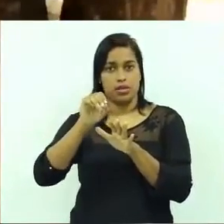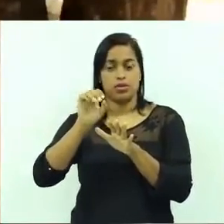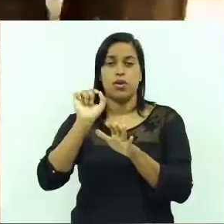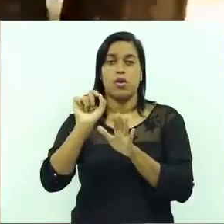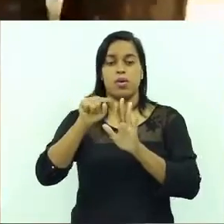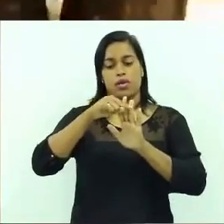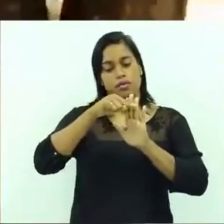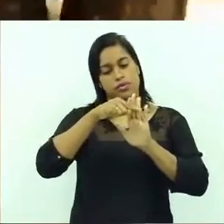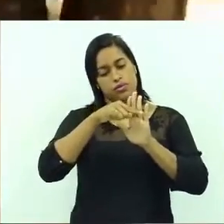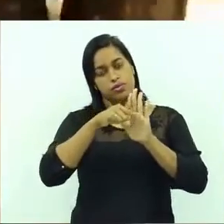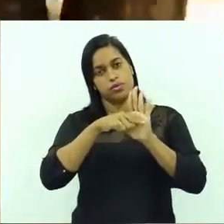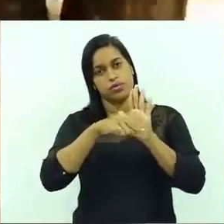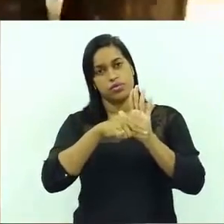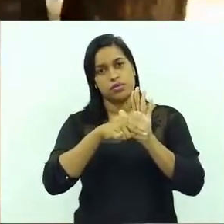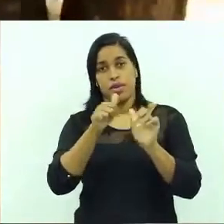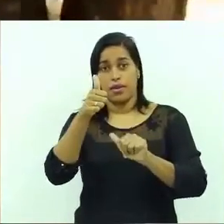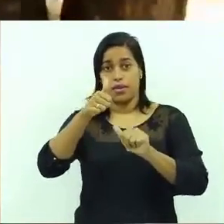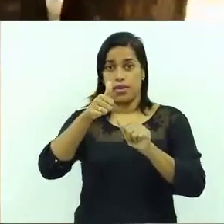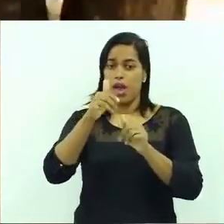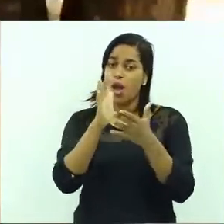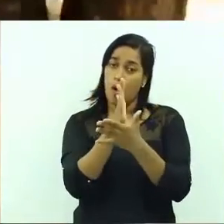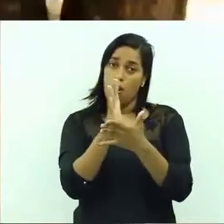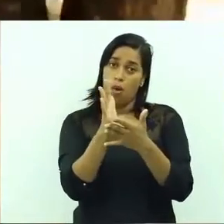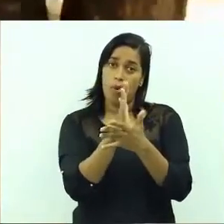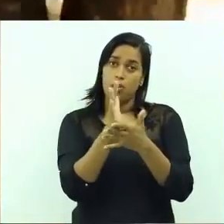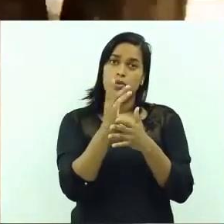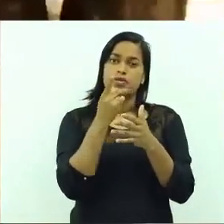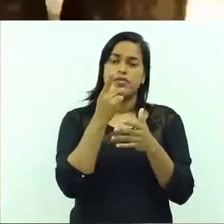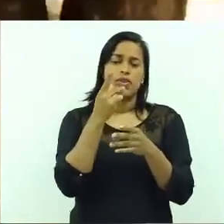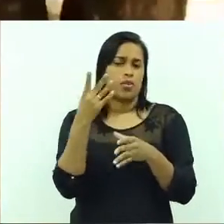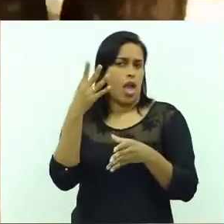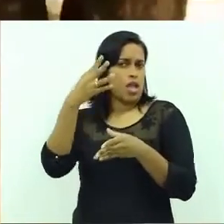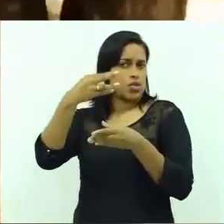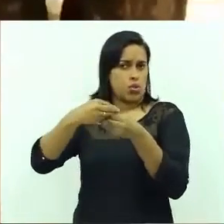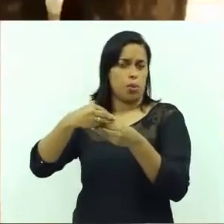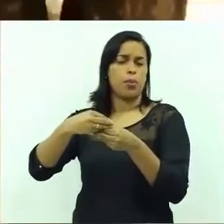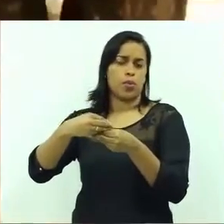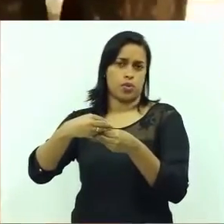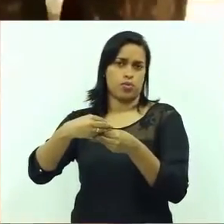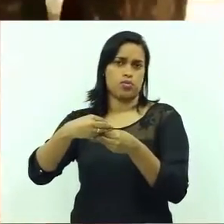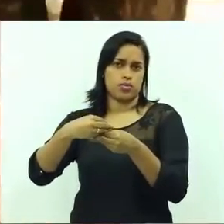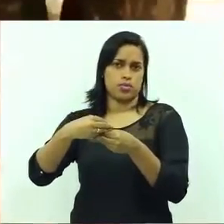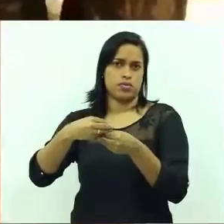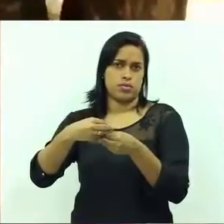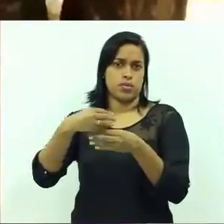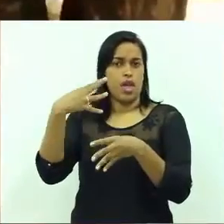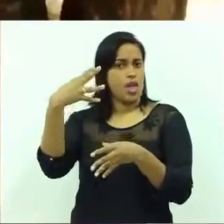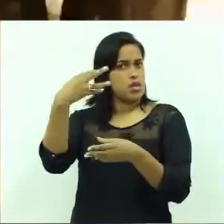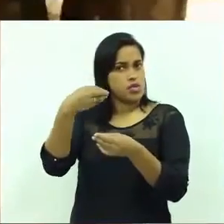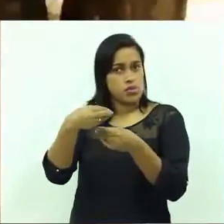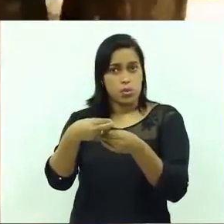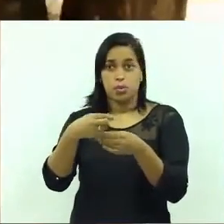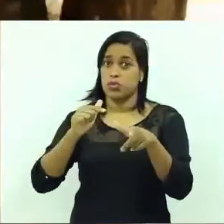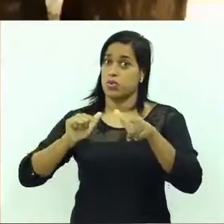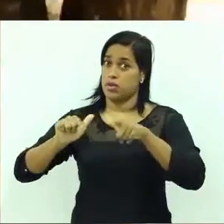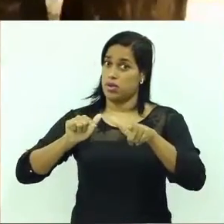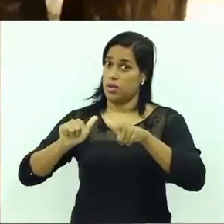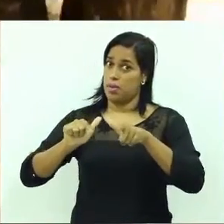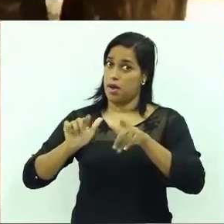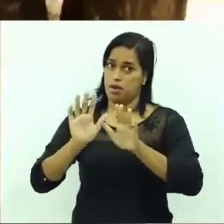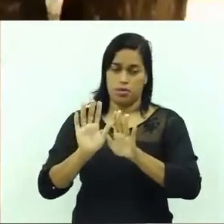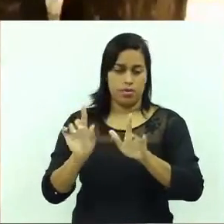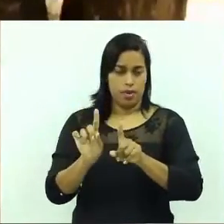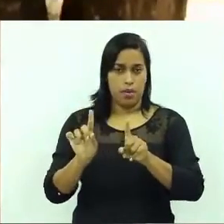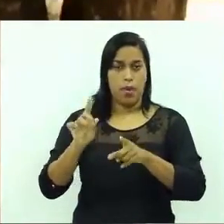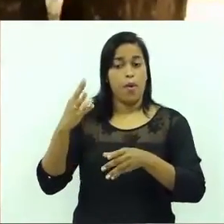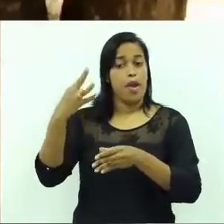sumário executivo, que alguns chamam de resumo executivo. Isso não é um resumo do plano de negócio. Algumas